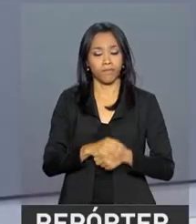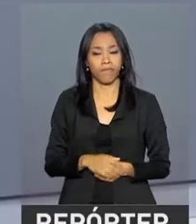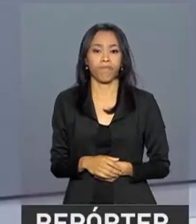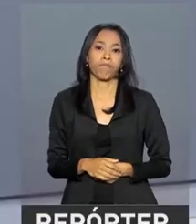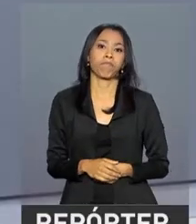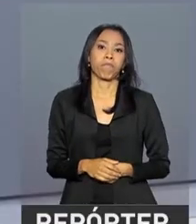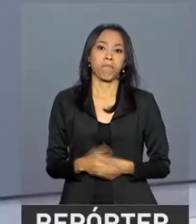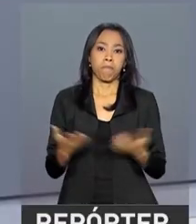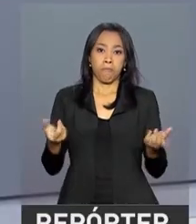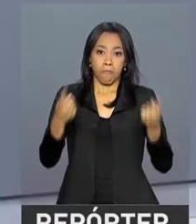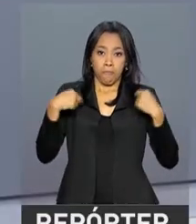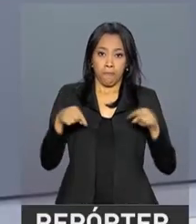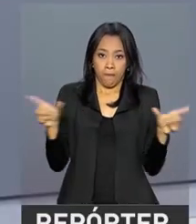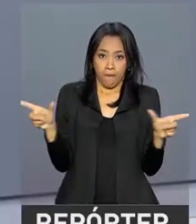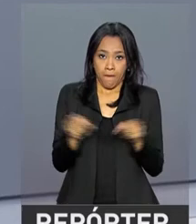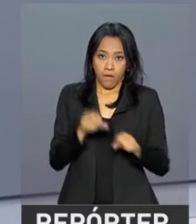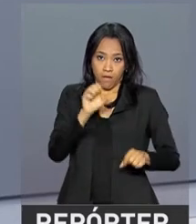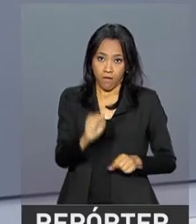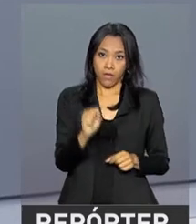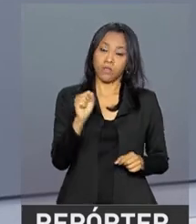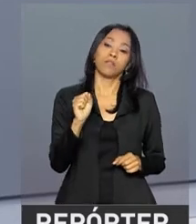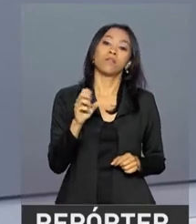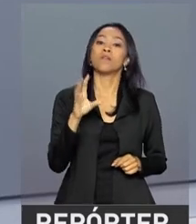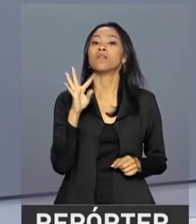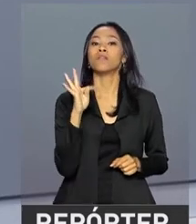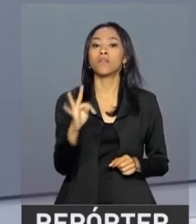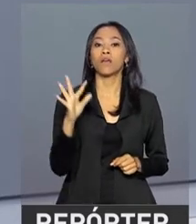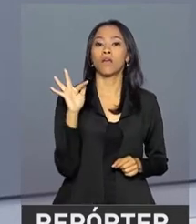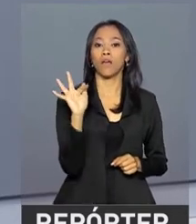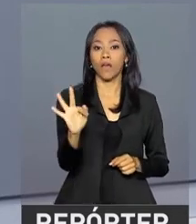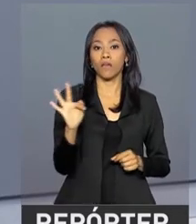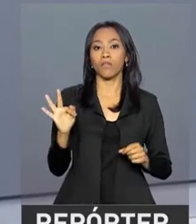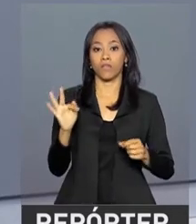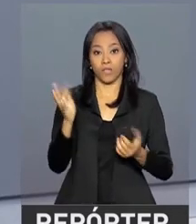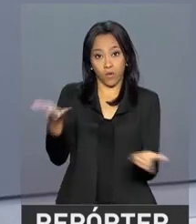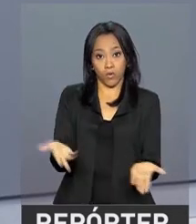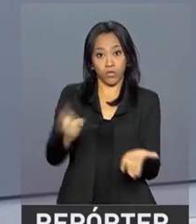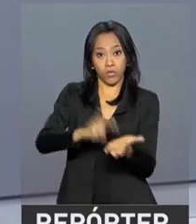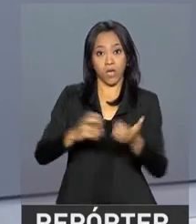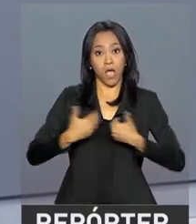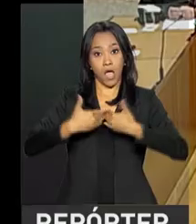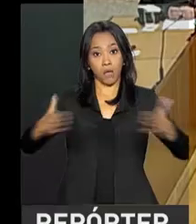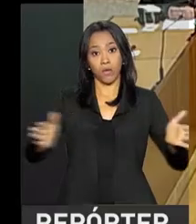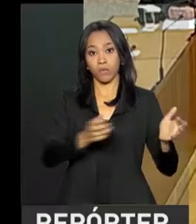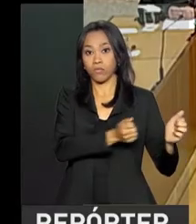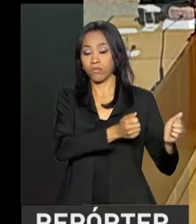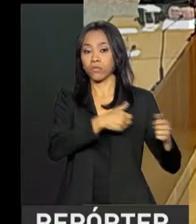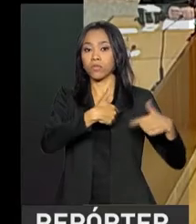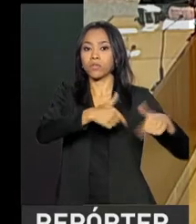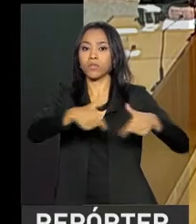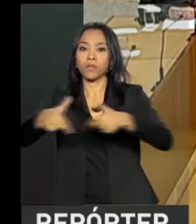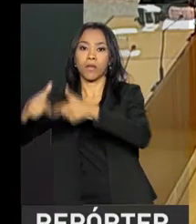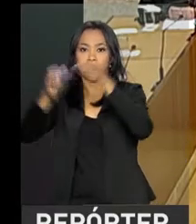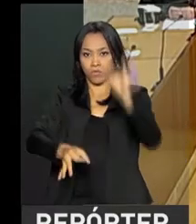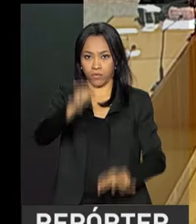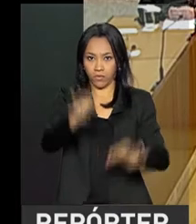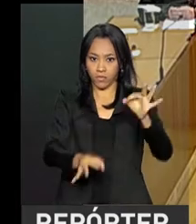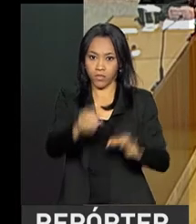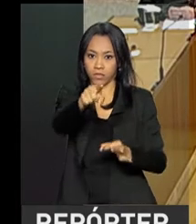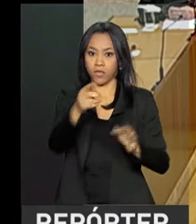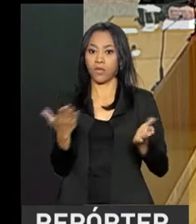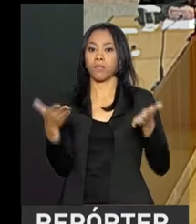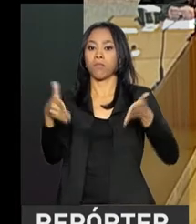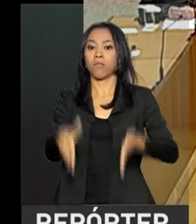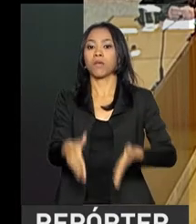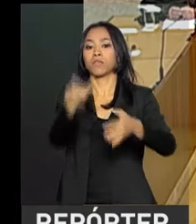supremo tribunal federal abriu nesta manhã o ano judiciário de 2018 o presidente michel temer participou da cerimônia ao lado